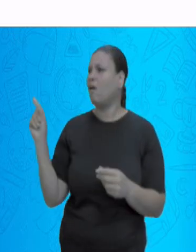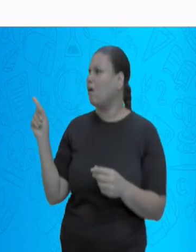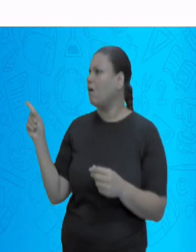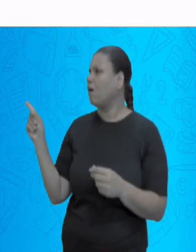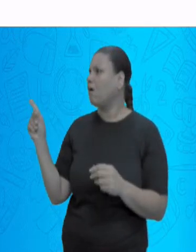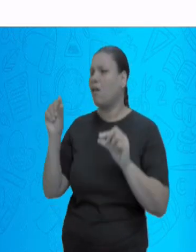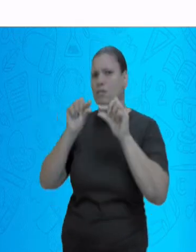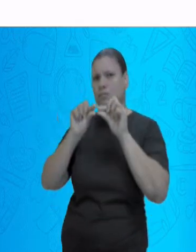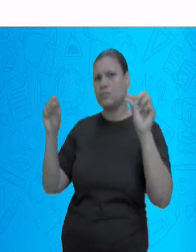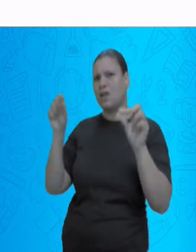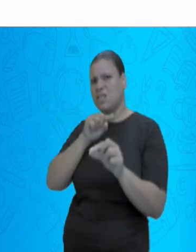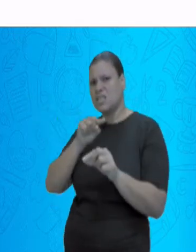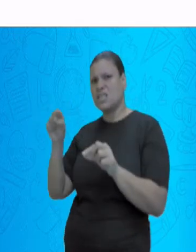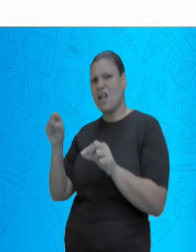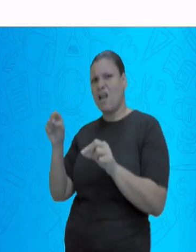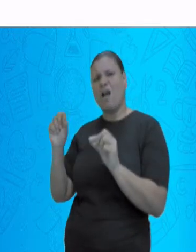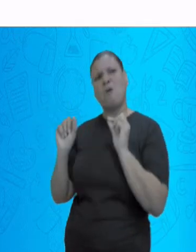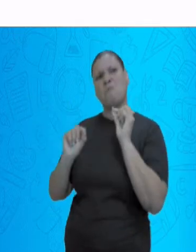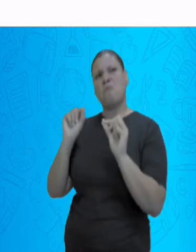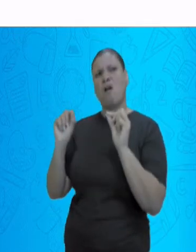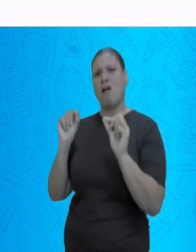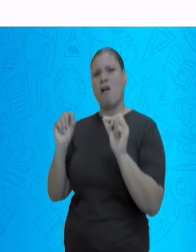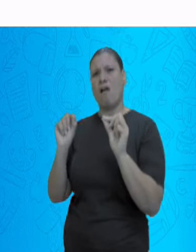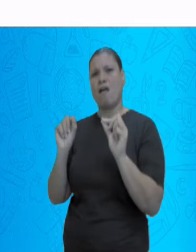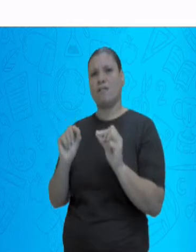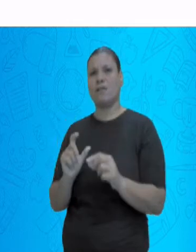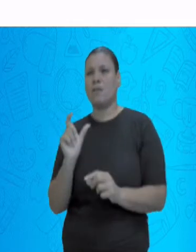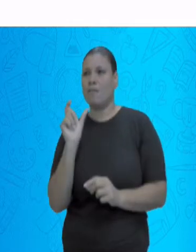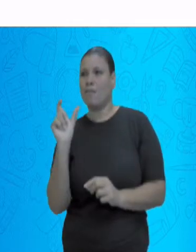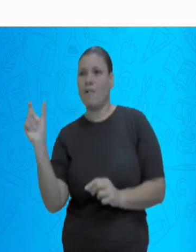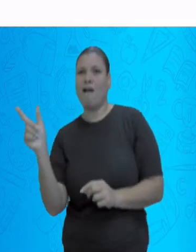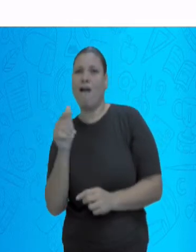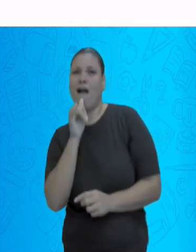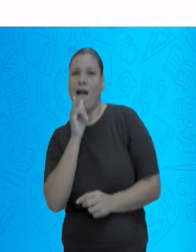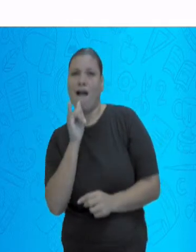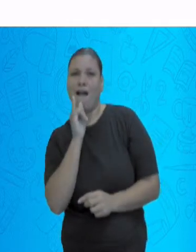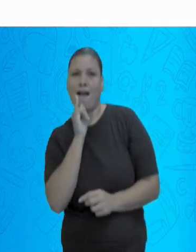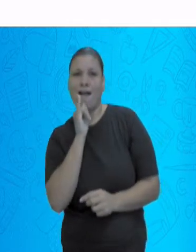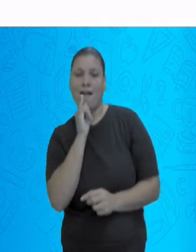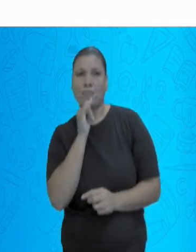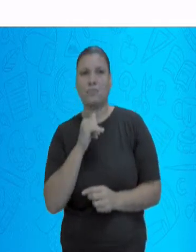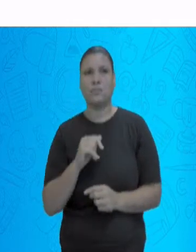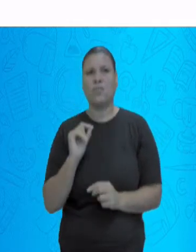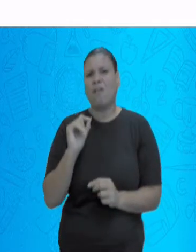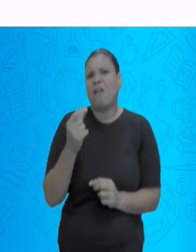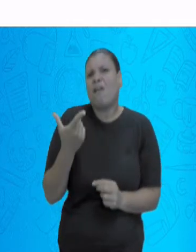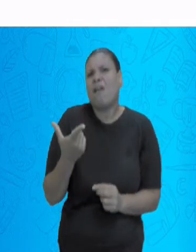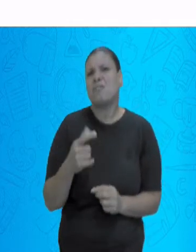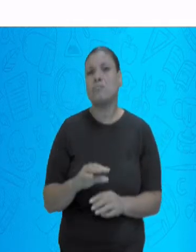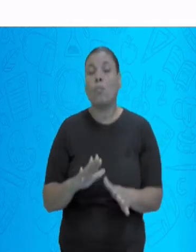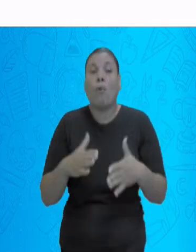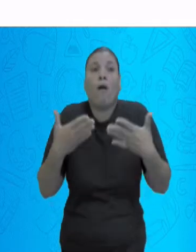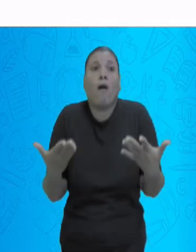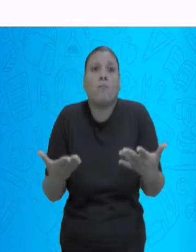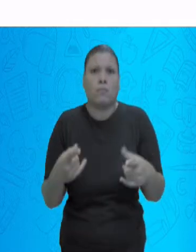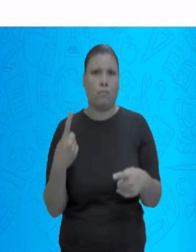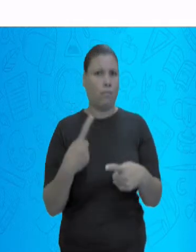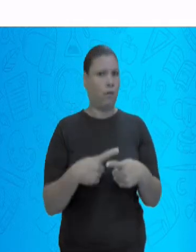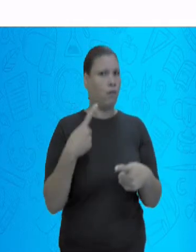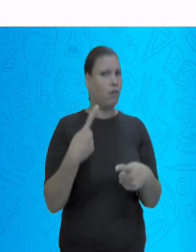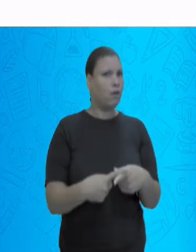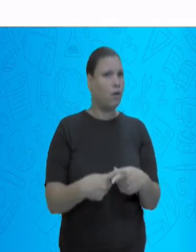peça que me telefone. Entreguei o documento que